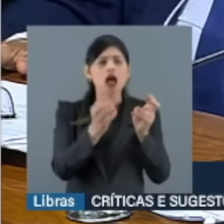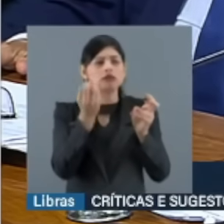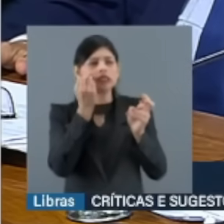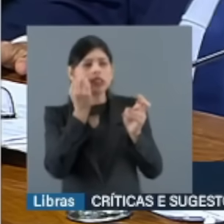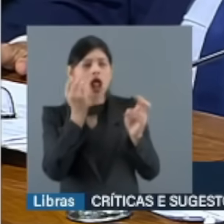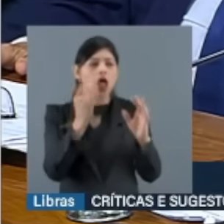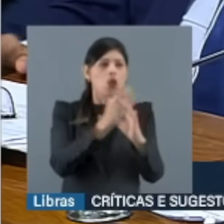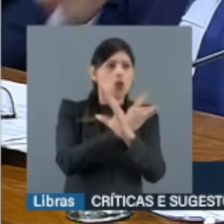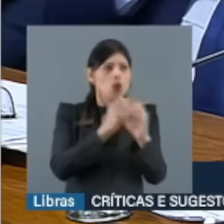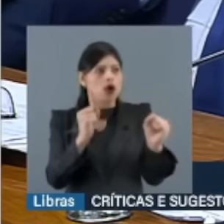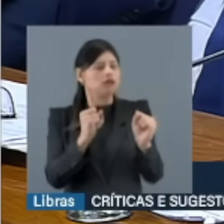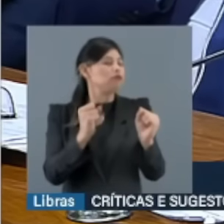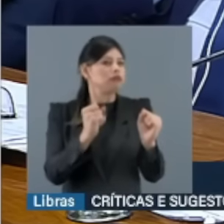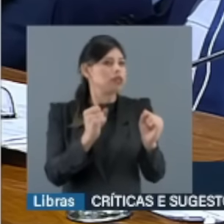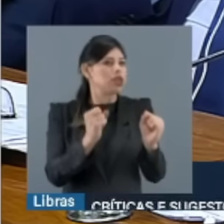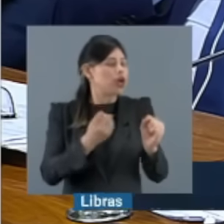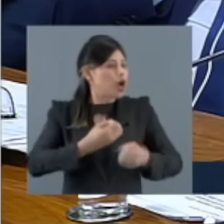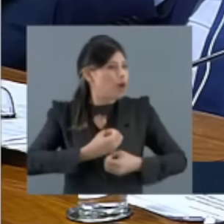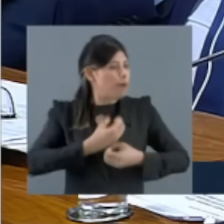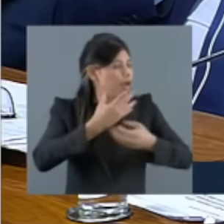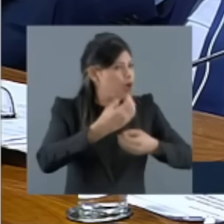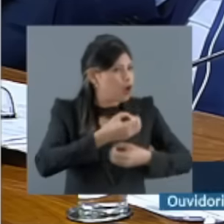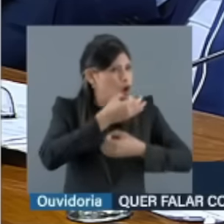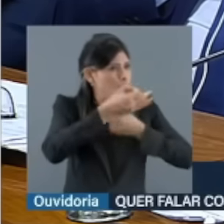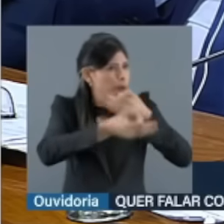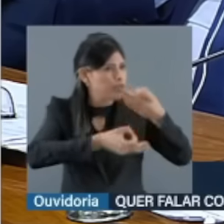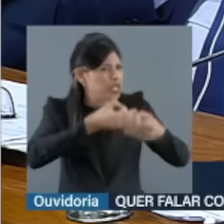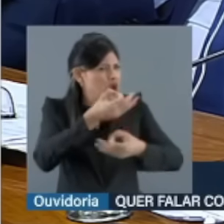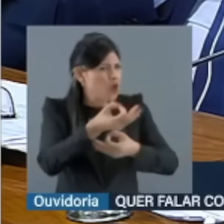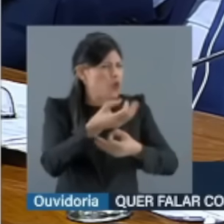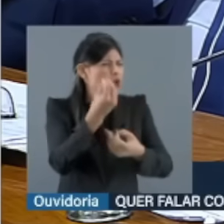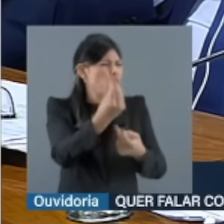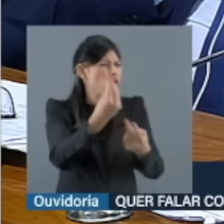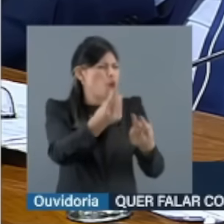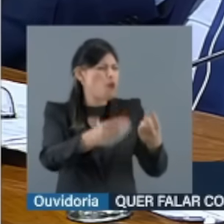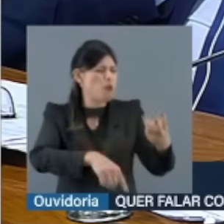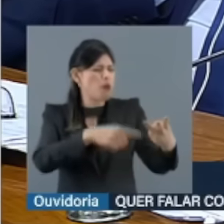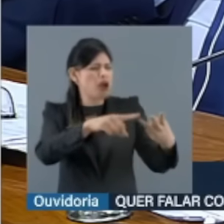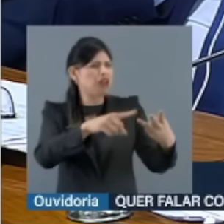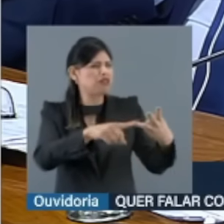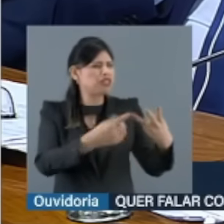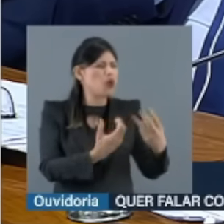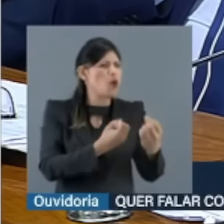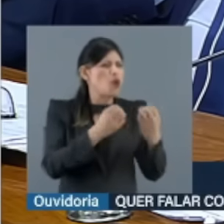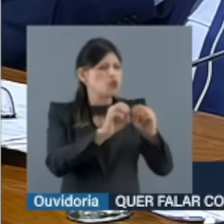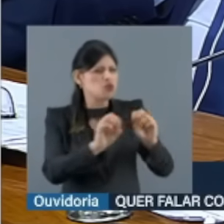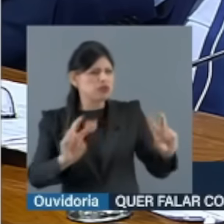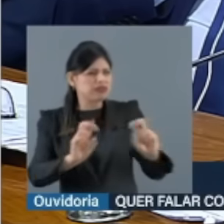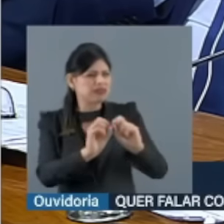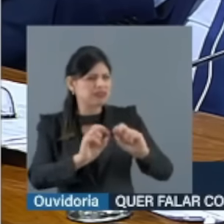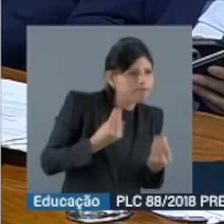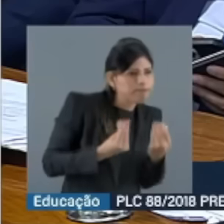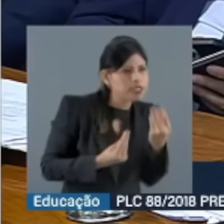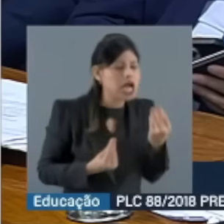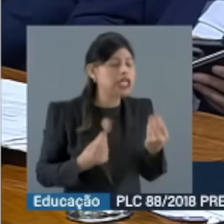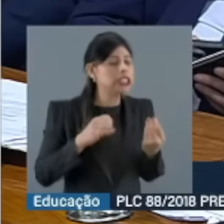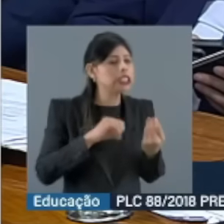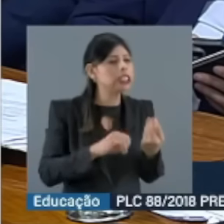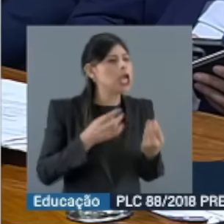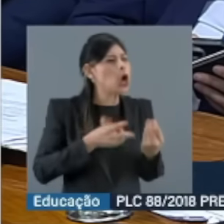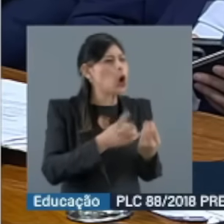liberdade de opinião a desmonetização dos Sites a prisão de jornalistas